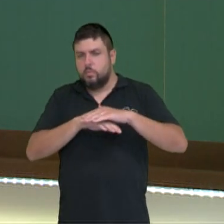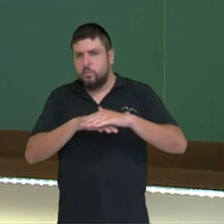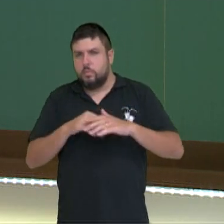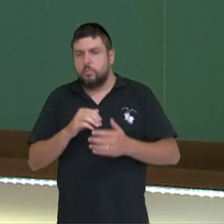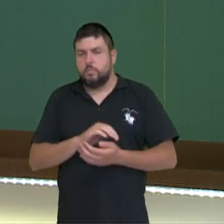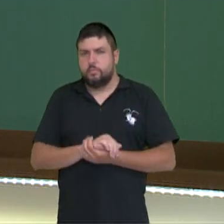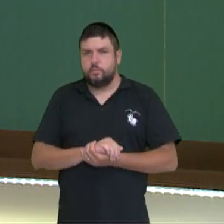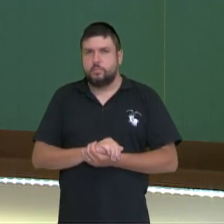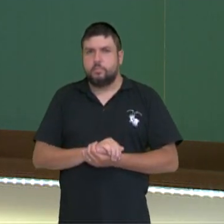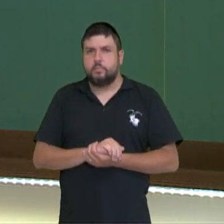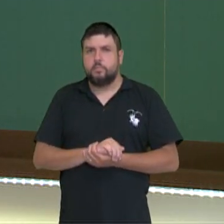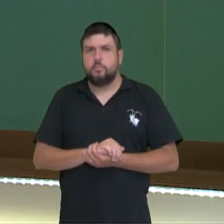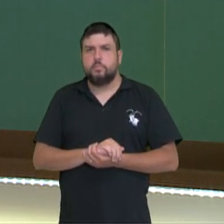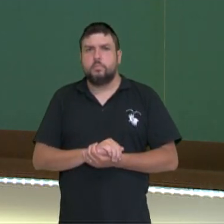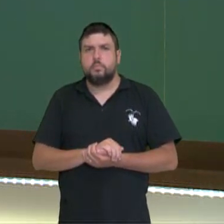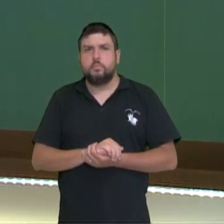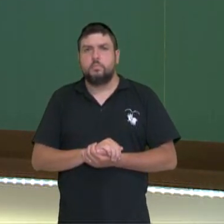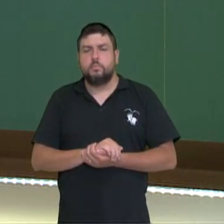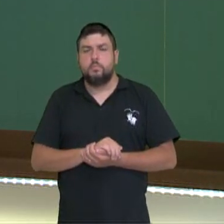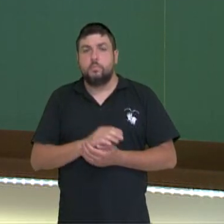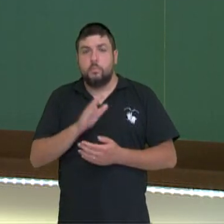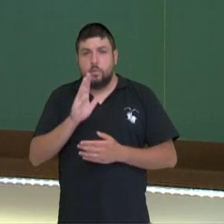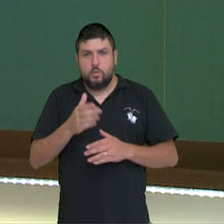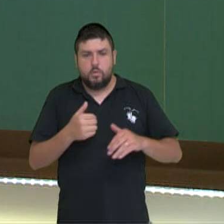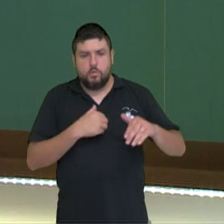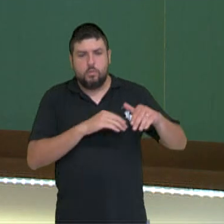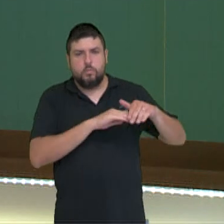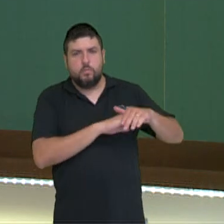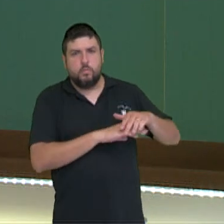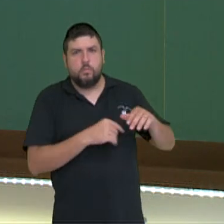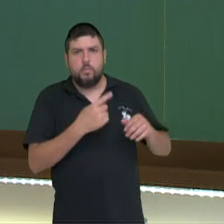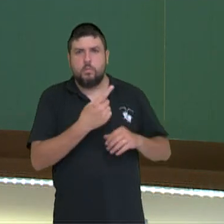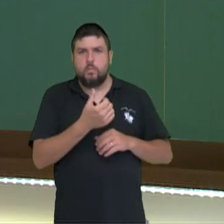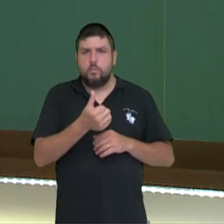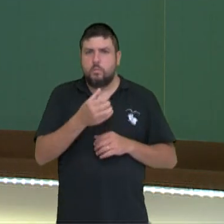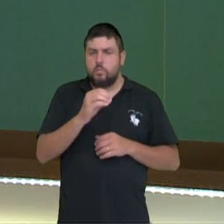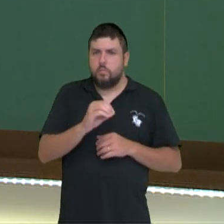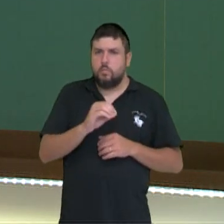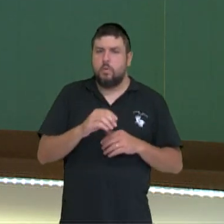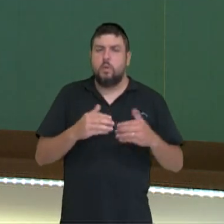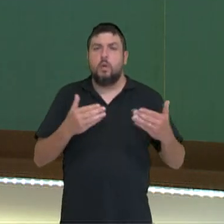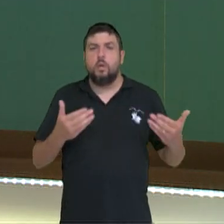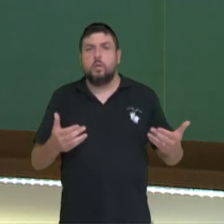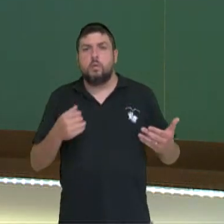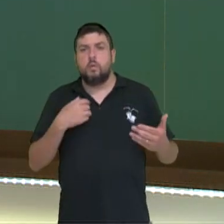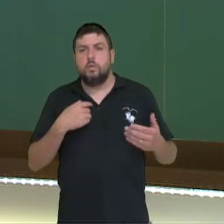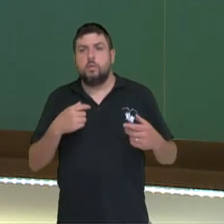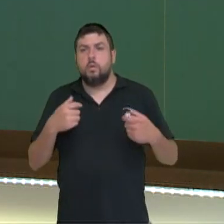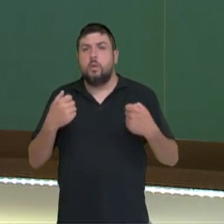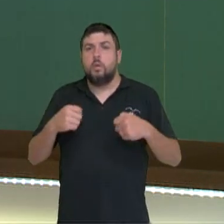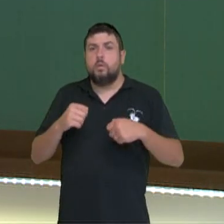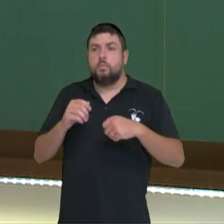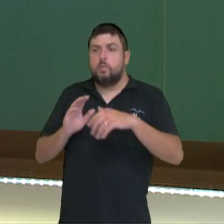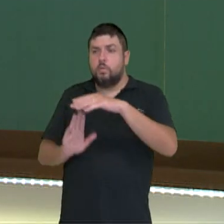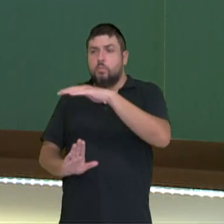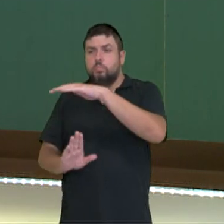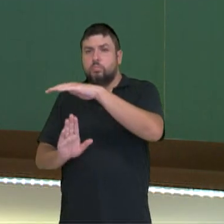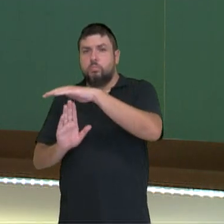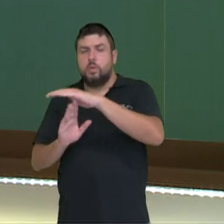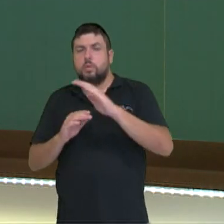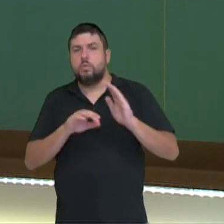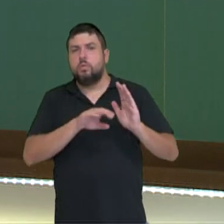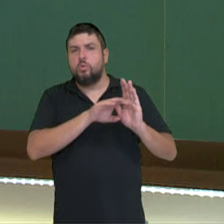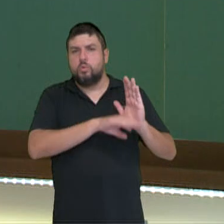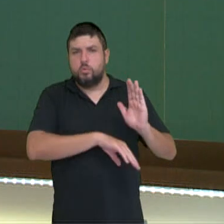cálculos. Ela já tem 160, então esse 160 nós vamos descontar do valor que ela precisa guardar, já que esse ela já